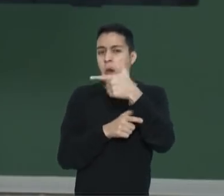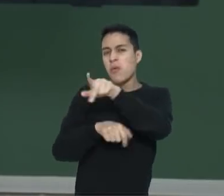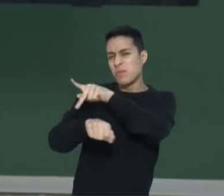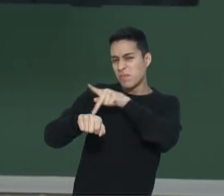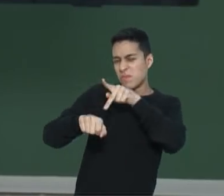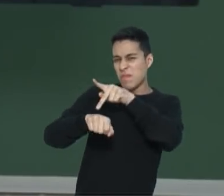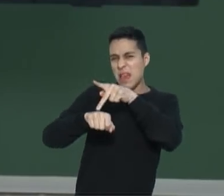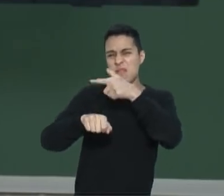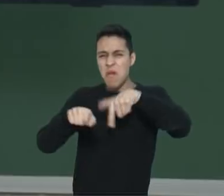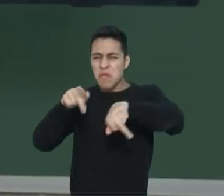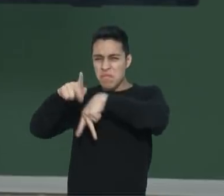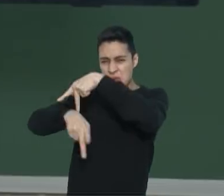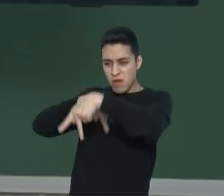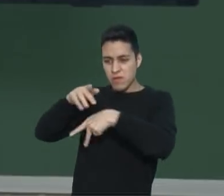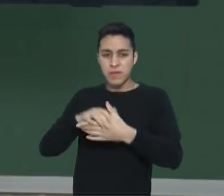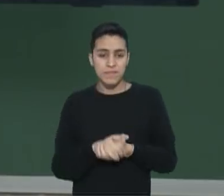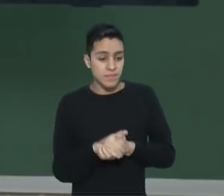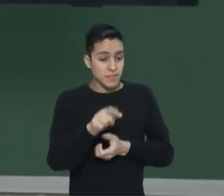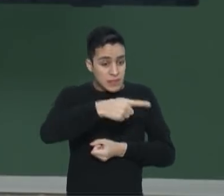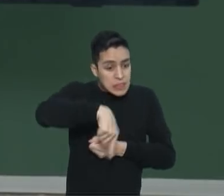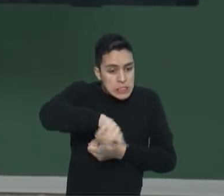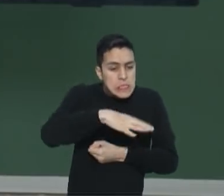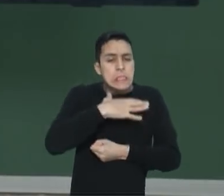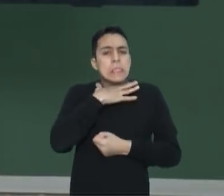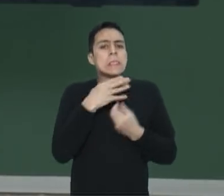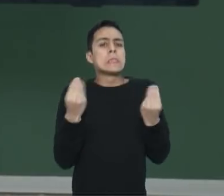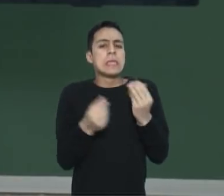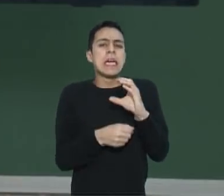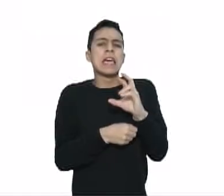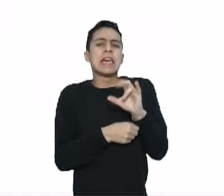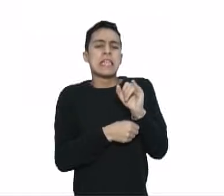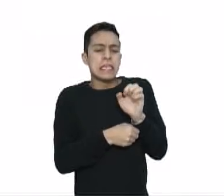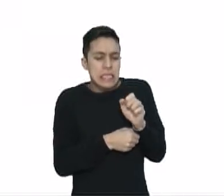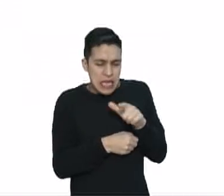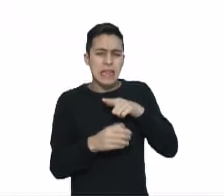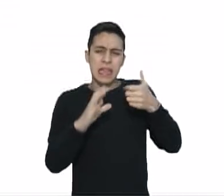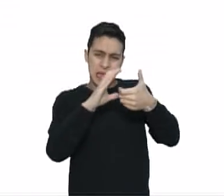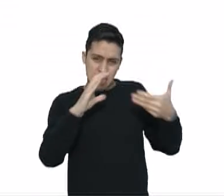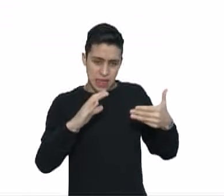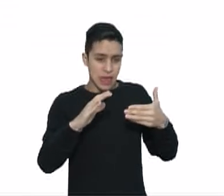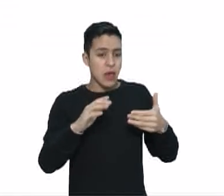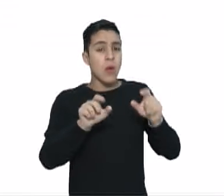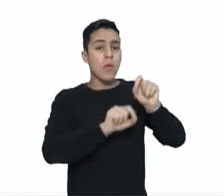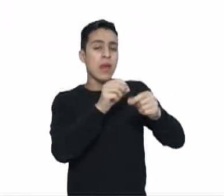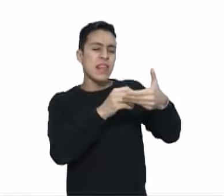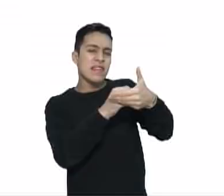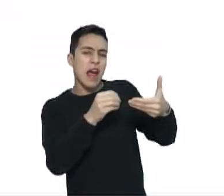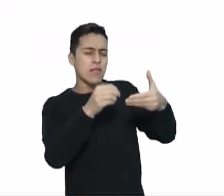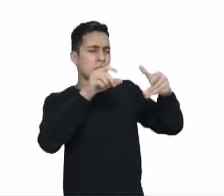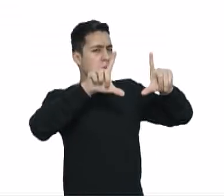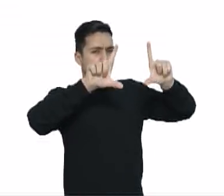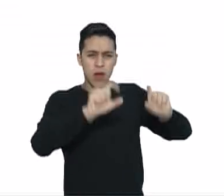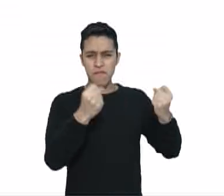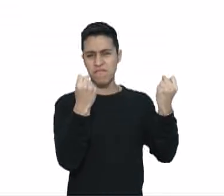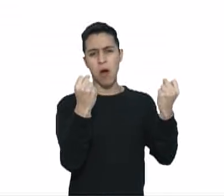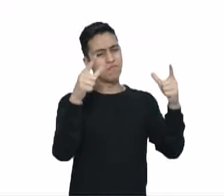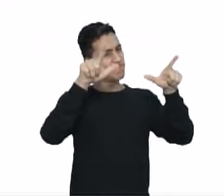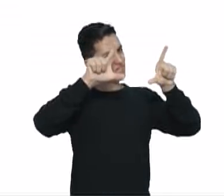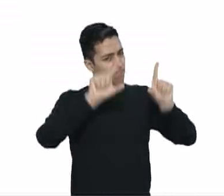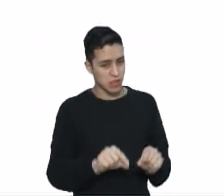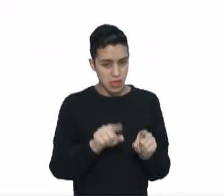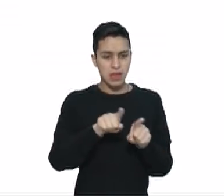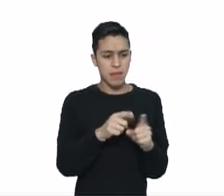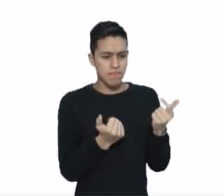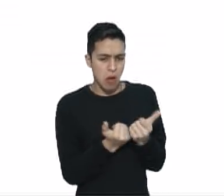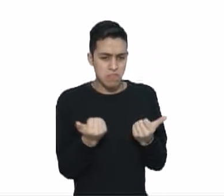crise do Império Romano, ela se deflagra com algumas características, o enfraquecimento do Estado romano, uma sucessão de